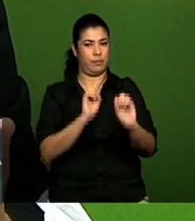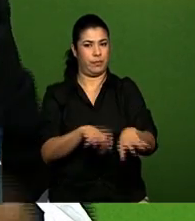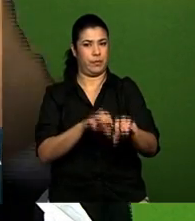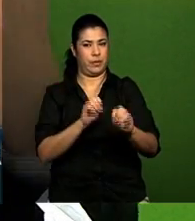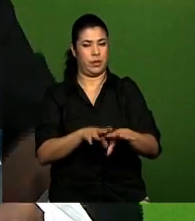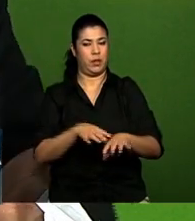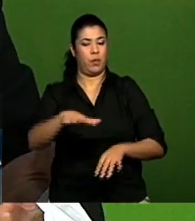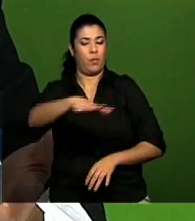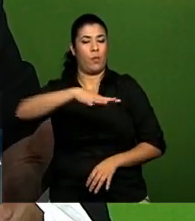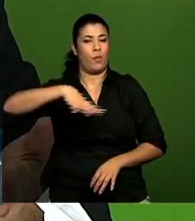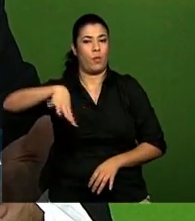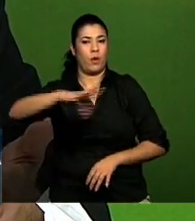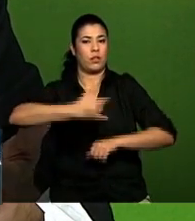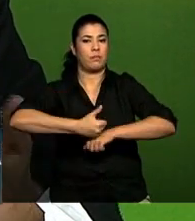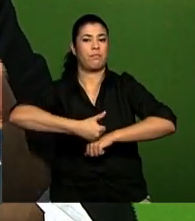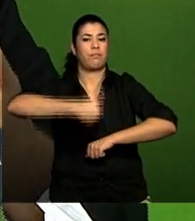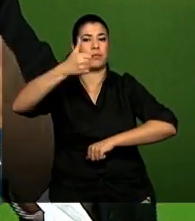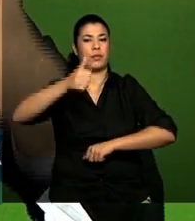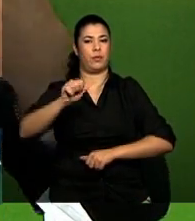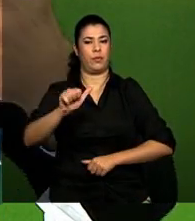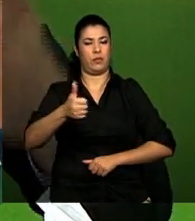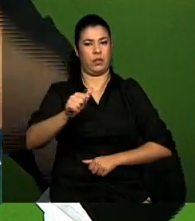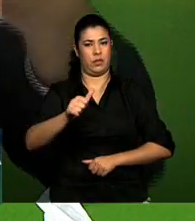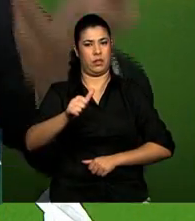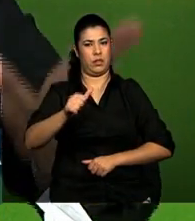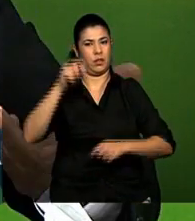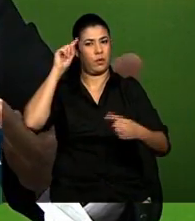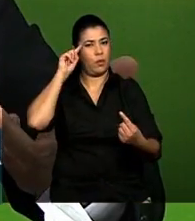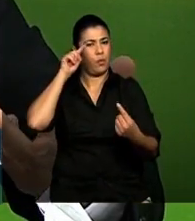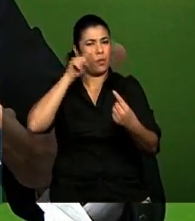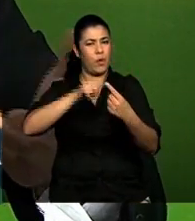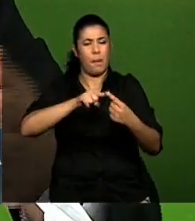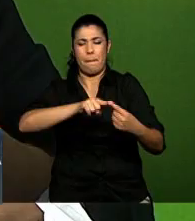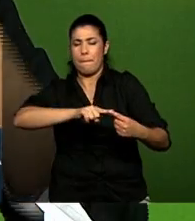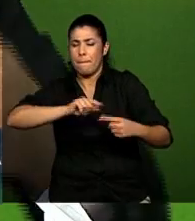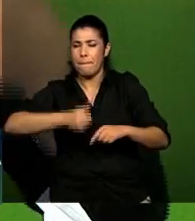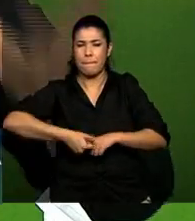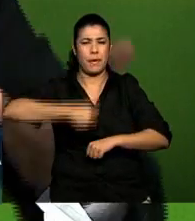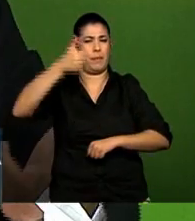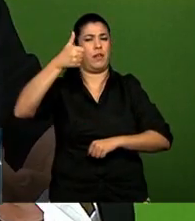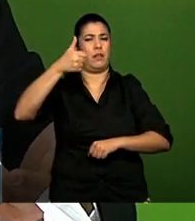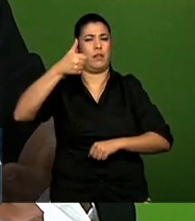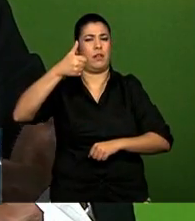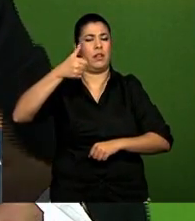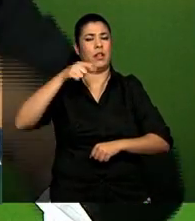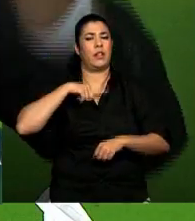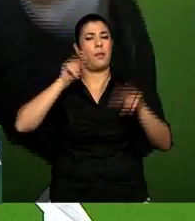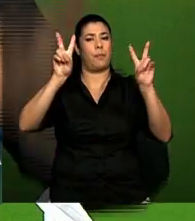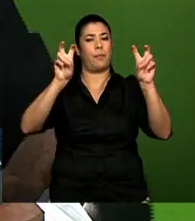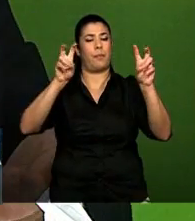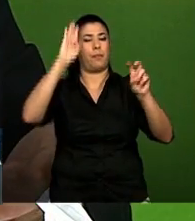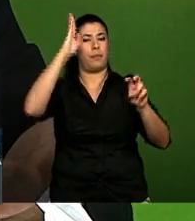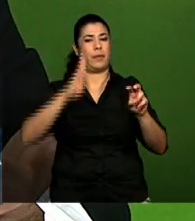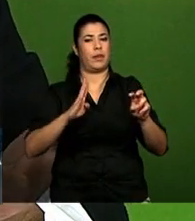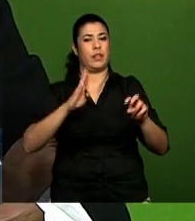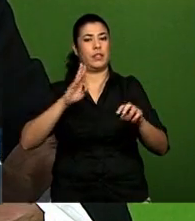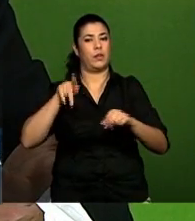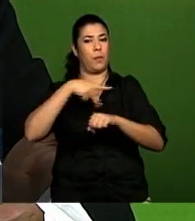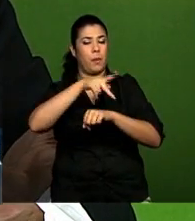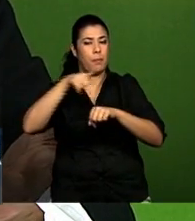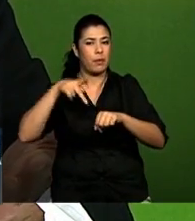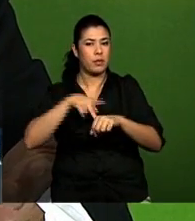um espaço de grande qualidade Esta é a prioridade das prioridades o Brasil é uma Pátria Educadora os recursos do